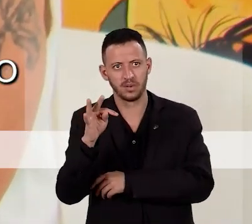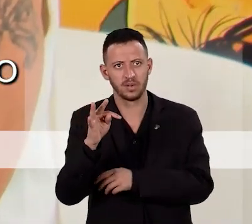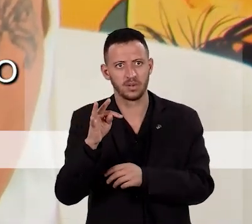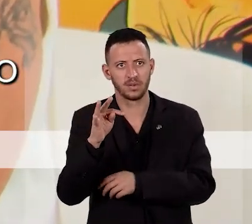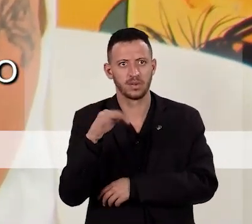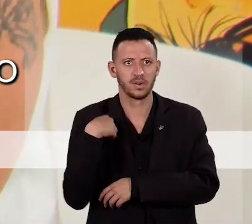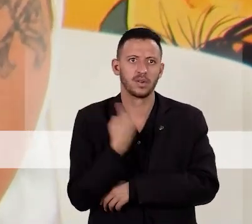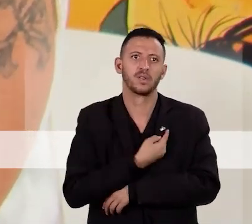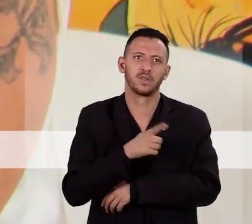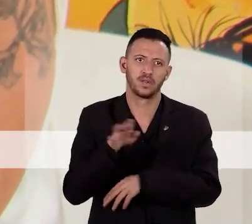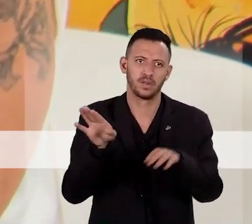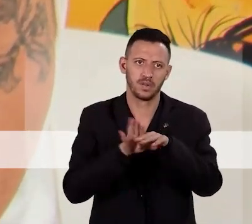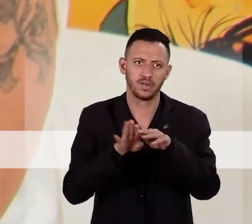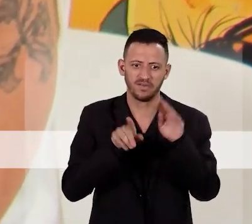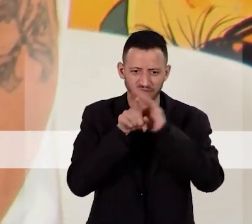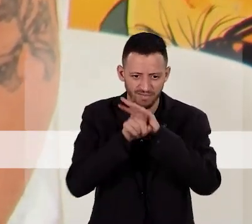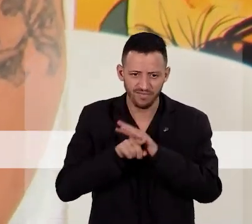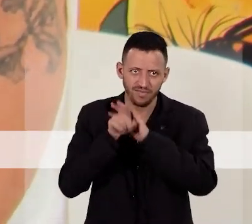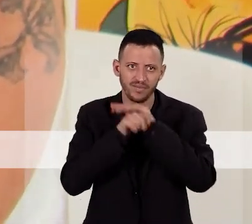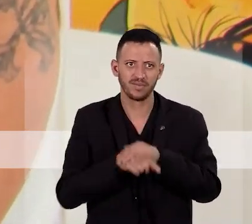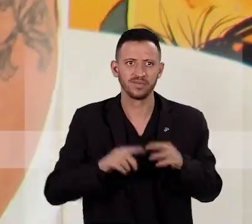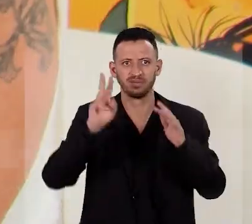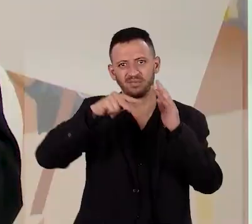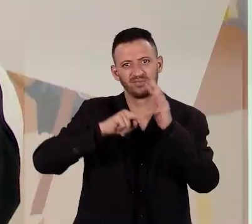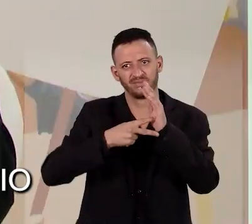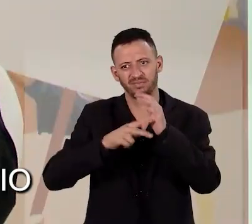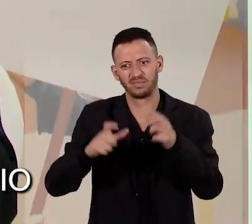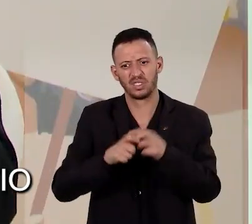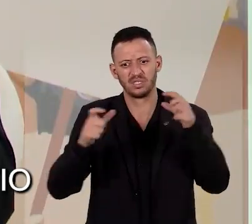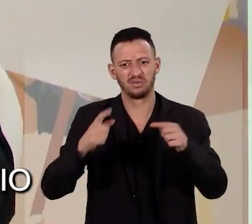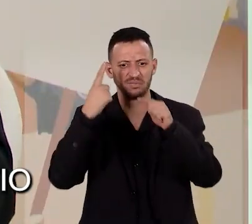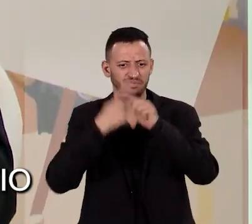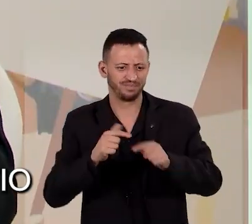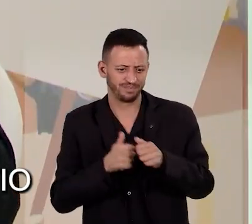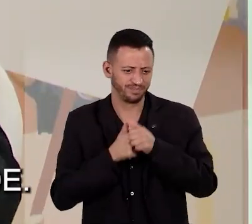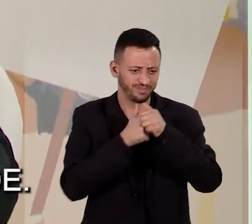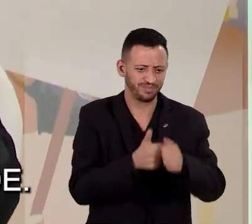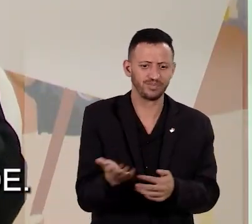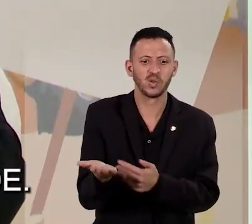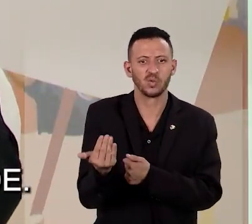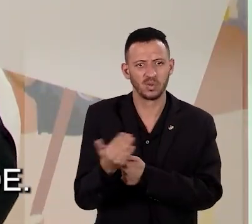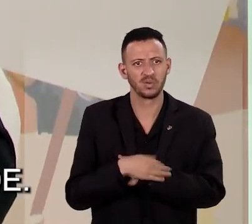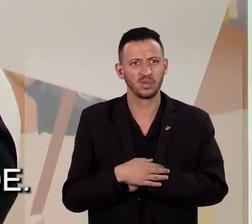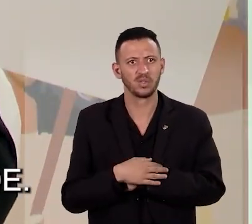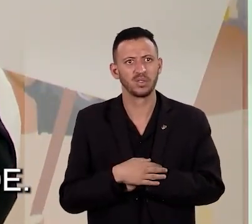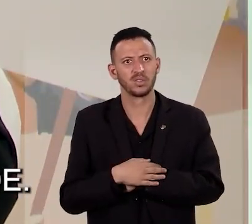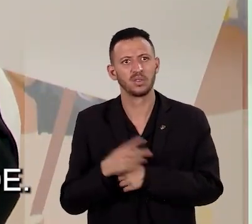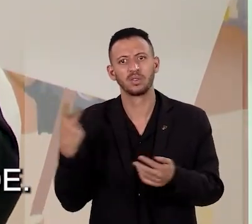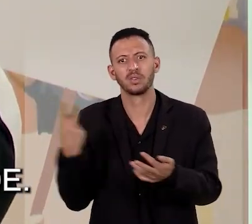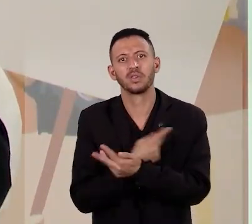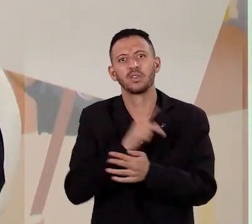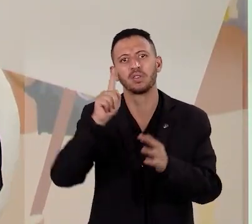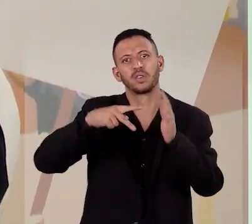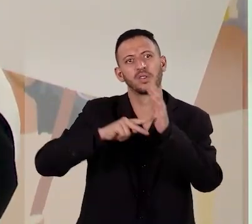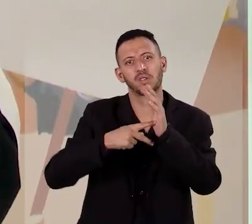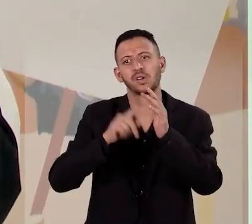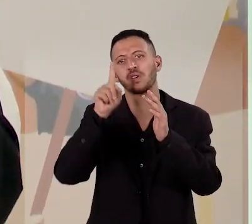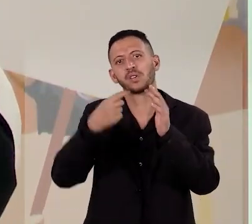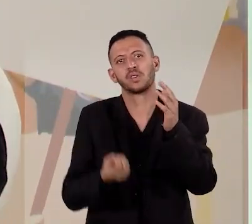Ministério Público do Trabalho, e a gente também investiga. Os sindicatos têm um grande desafio de se aproximar dessa juventude.